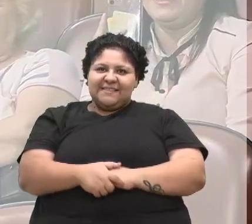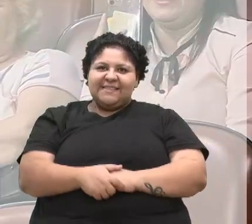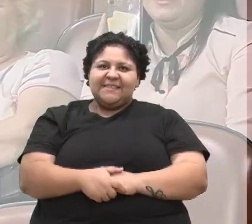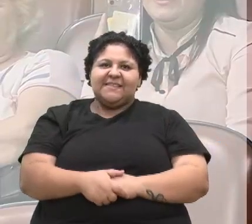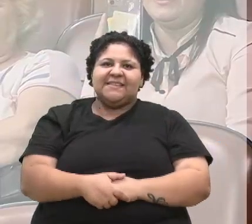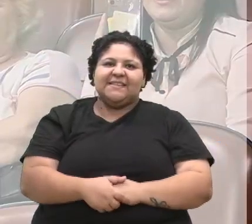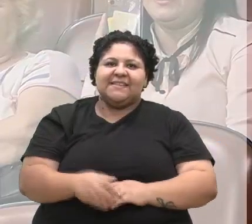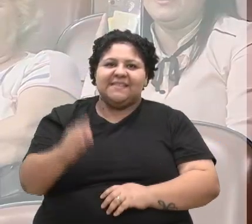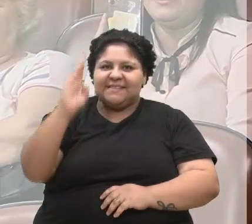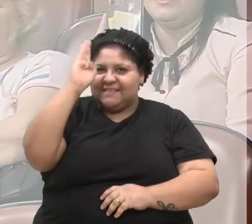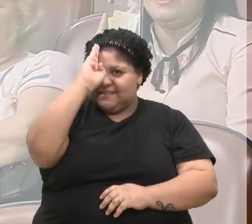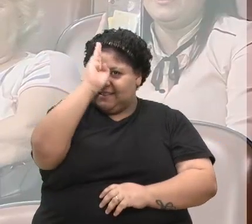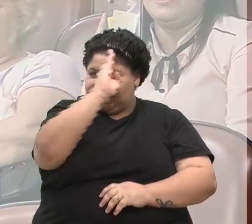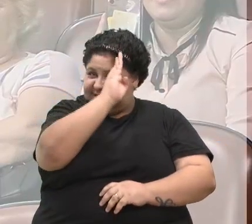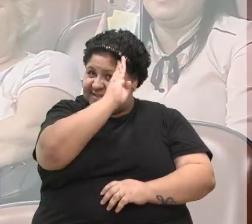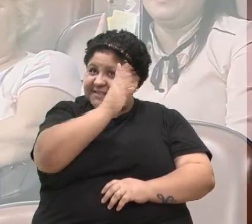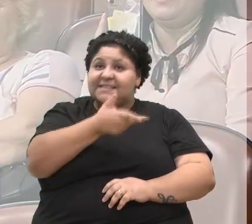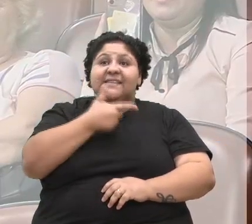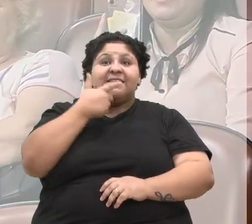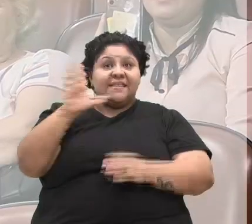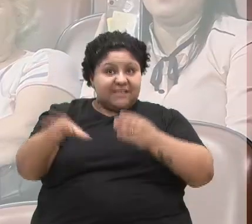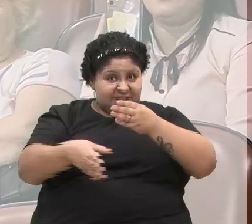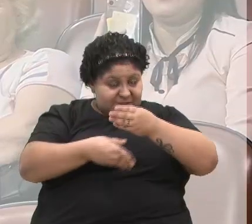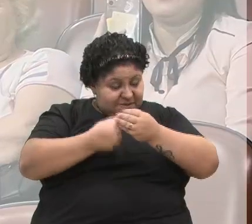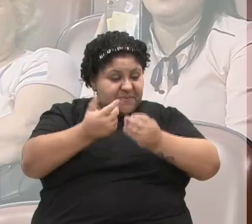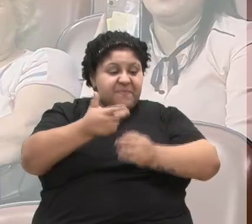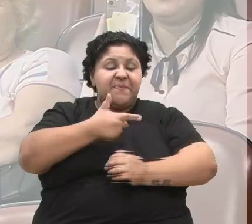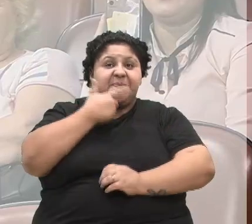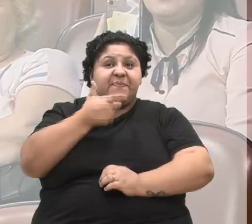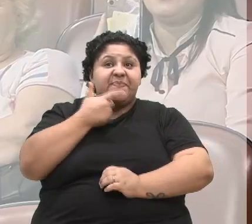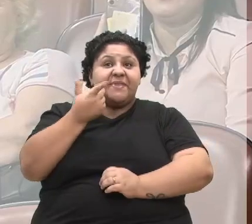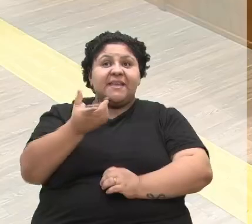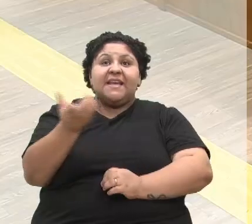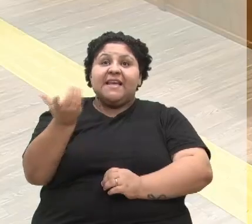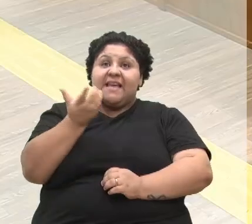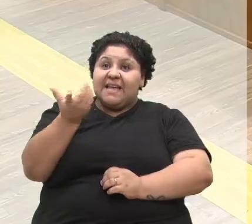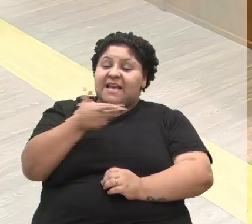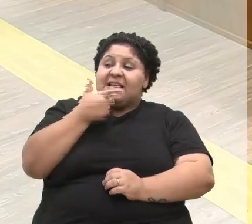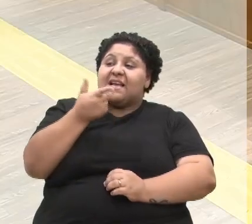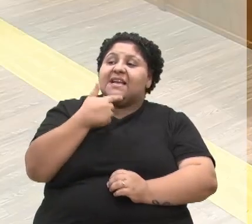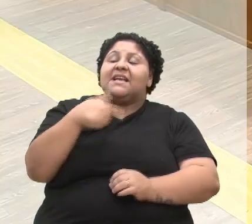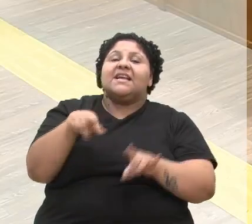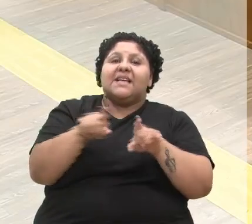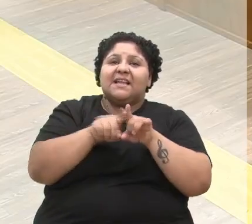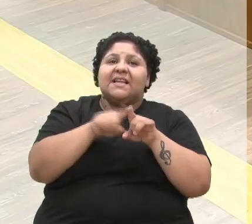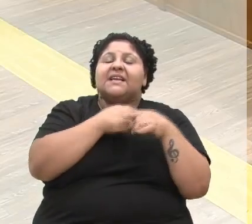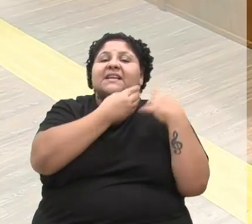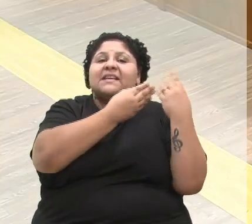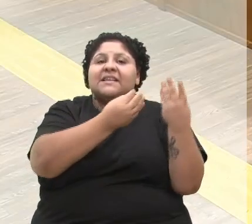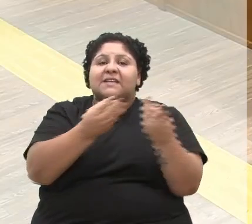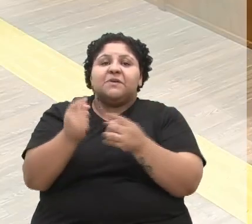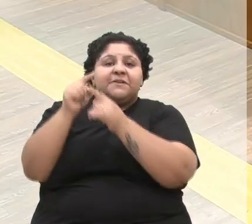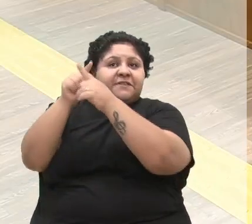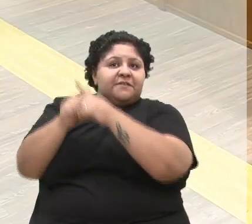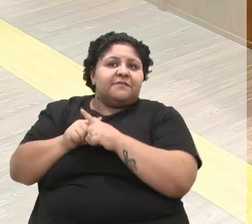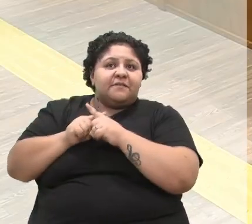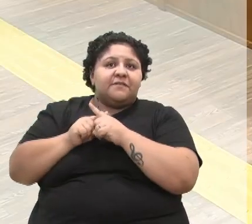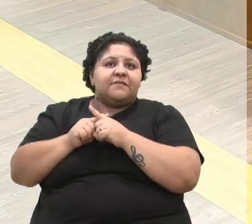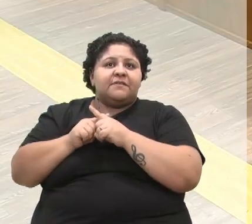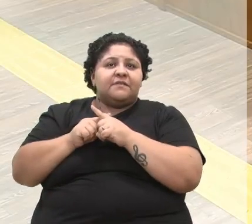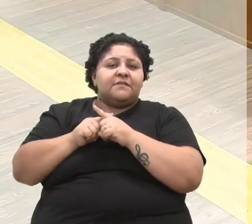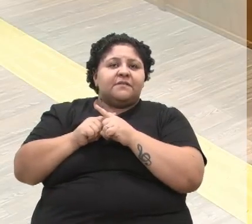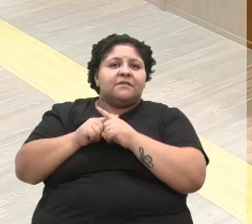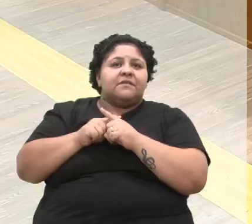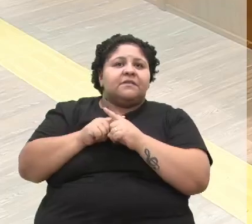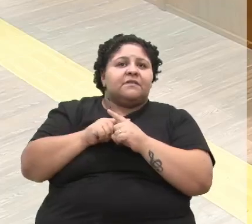contribui muito com a sua fala, e eu quero registrar também que muitas e muitas vezes o João